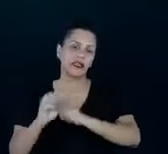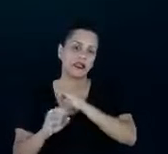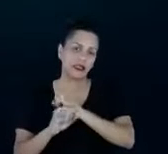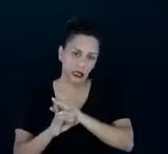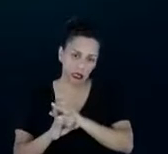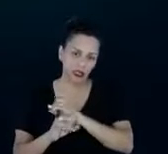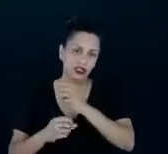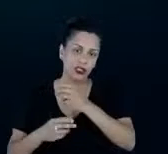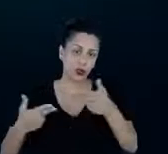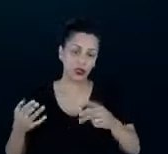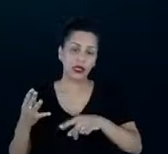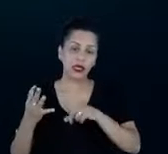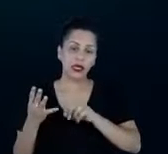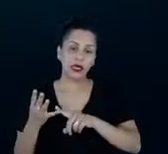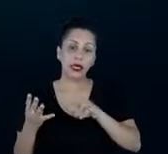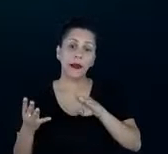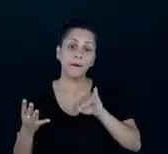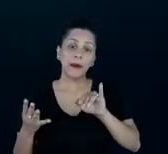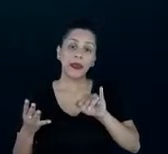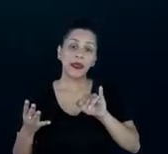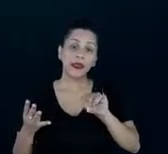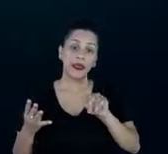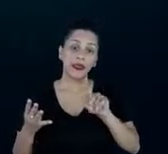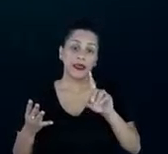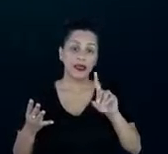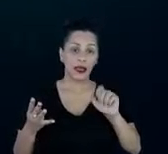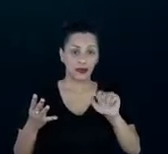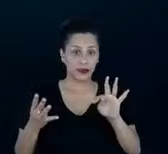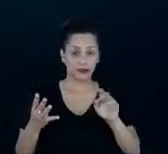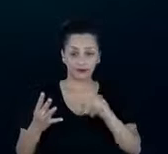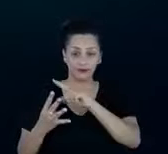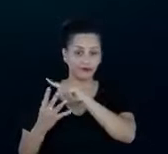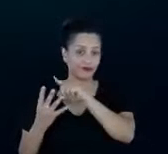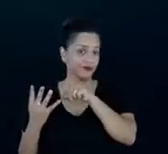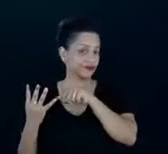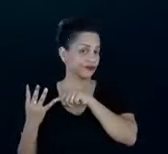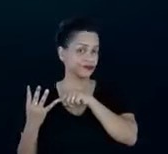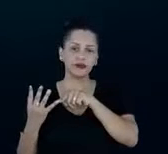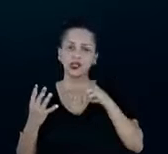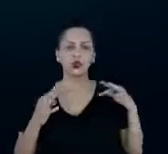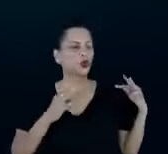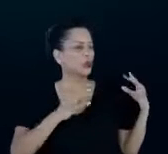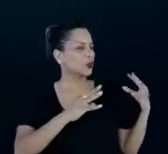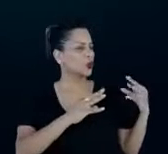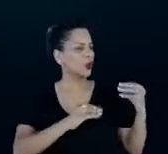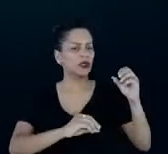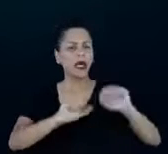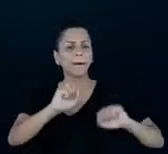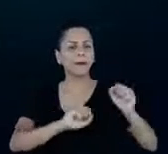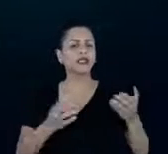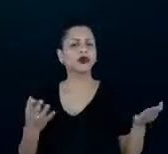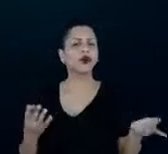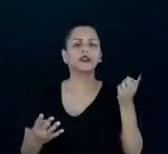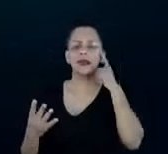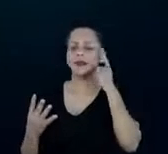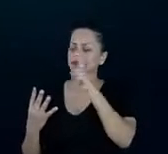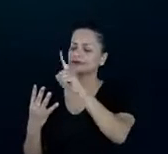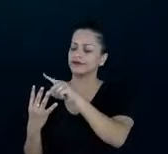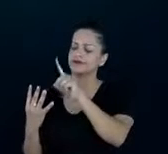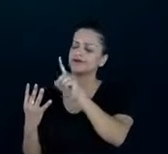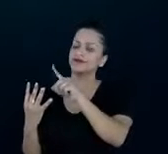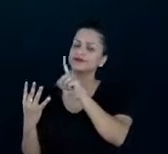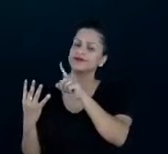tão qualquer empresa hoje Qualquer setor hoje tem que se perguntar em que medida estou